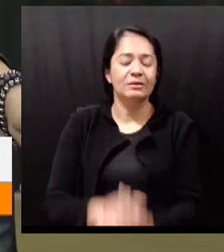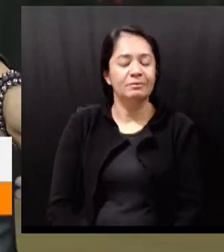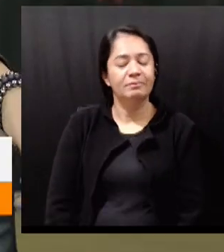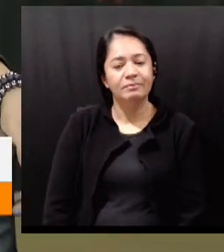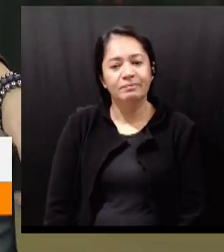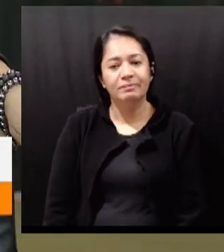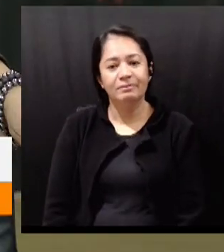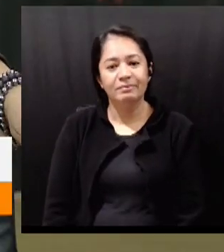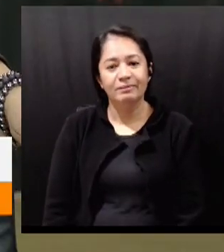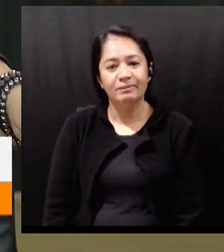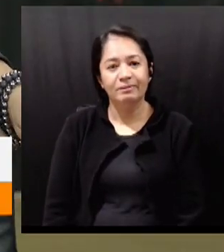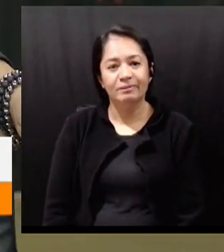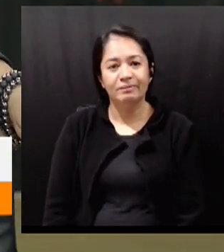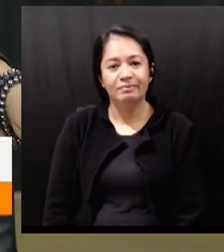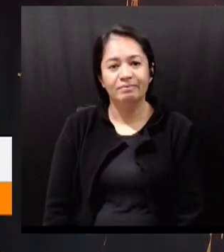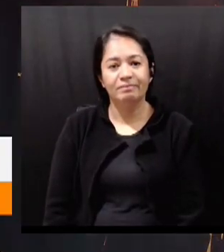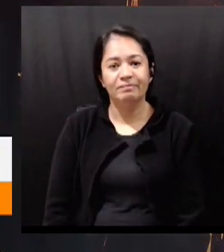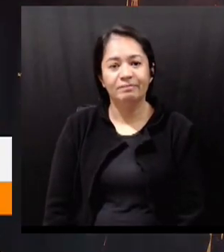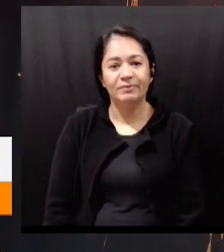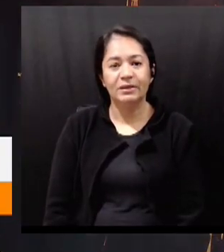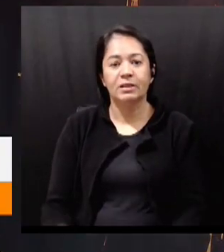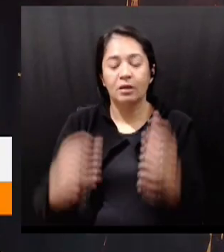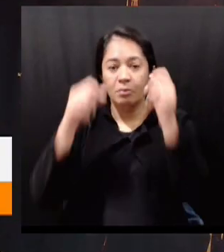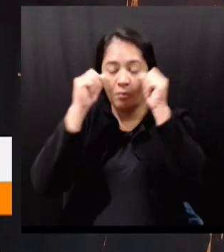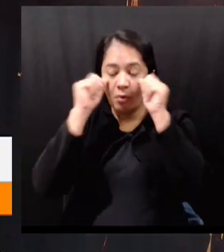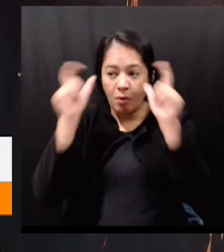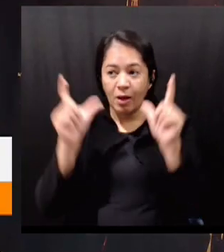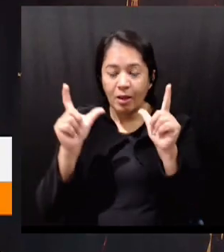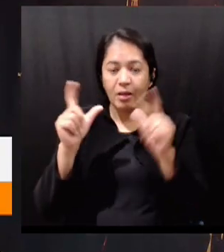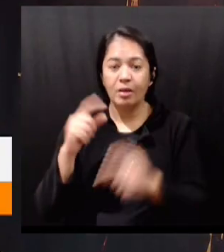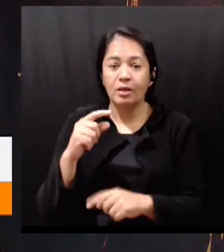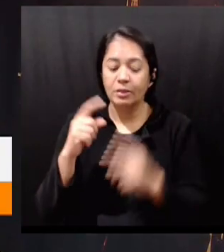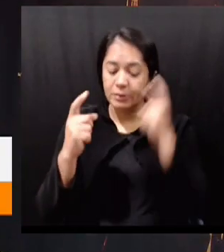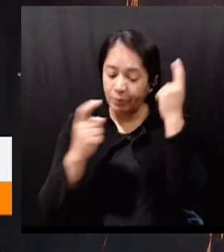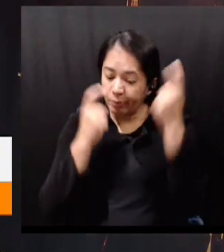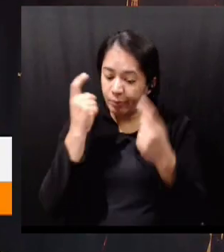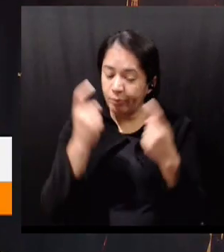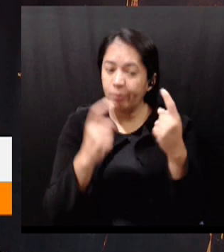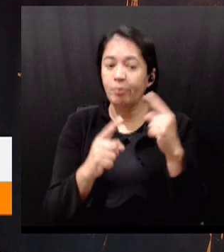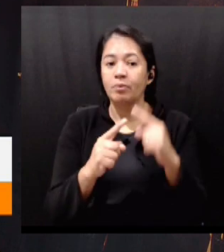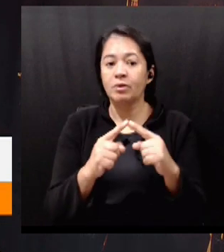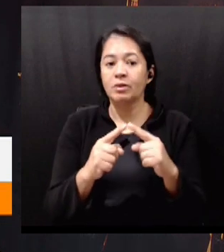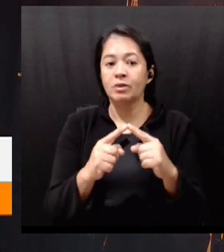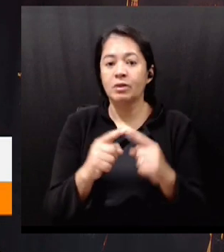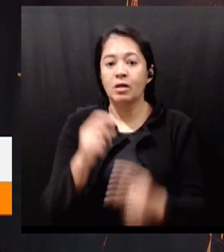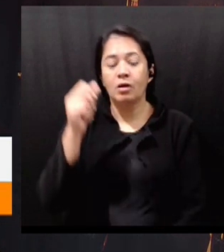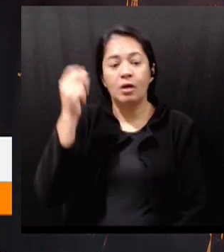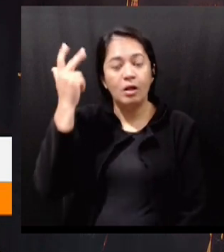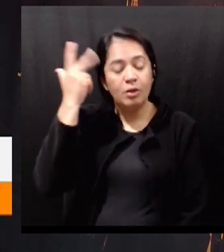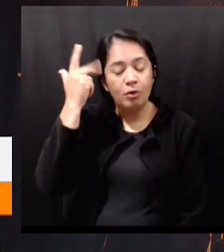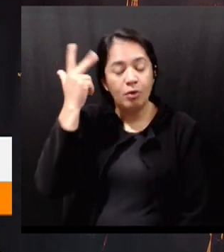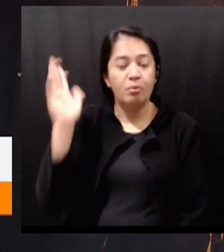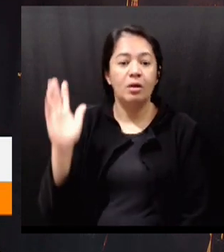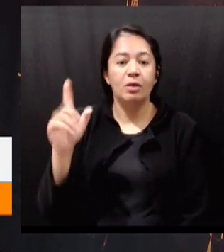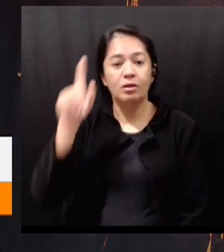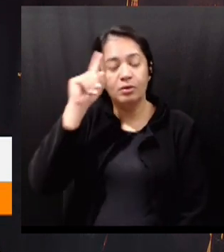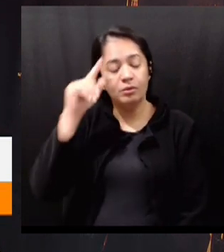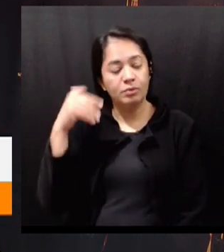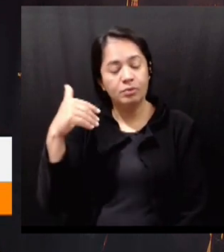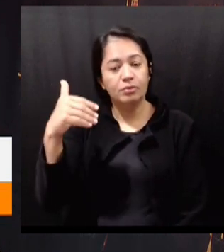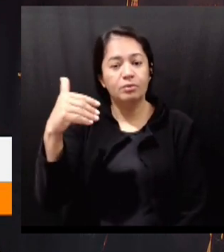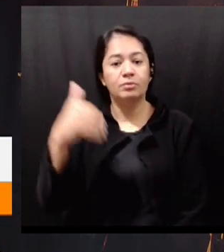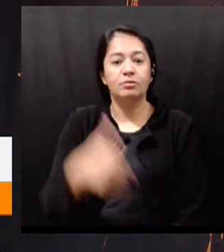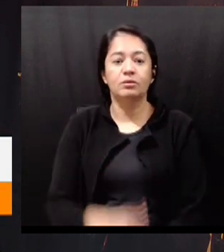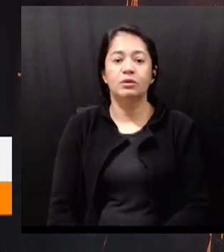É, isso acende um alerta e nos preocupa, né, porque é no automático, é no dia a dia, a gente